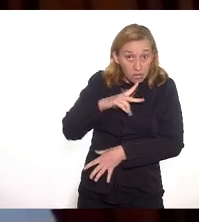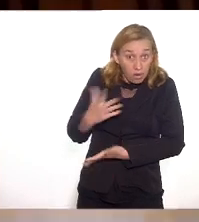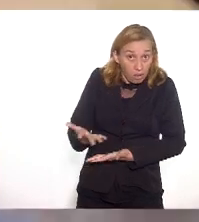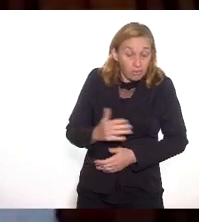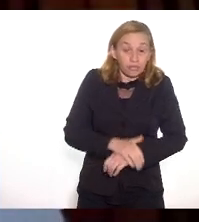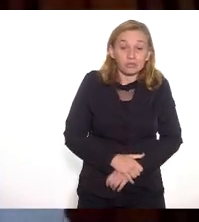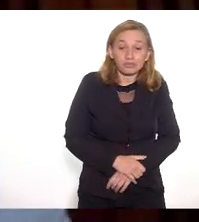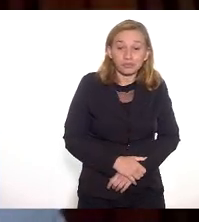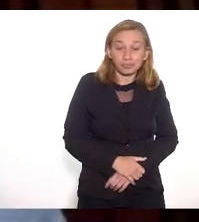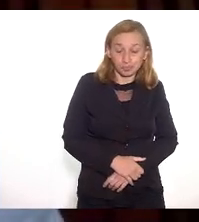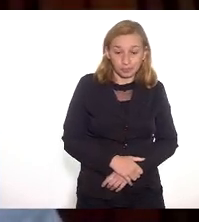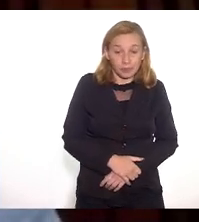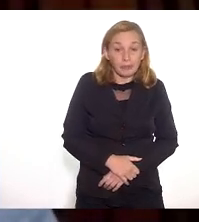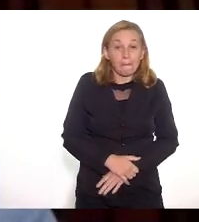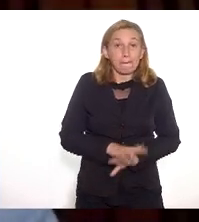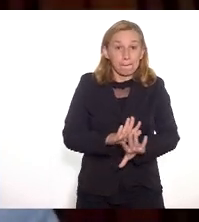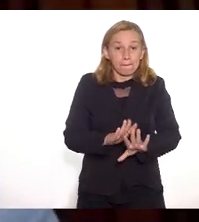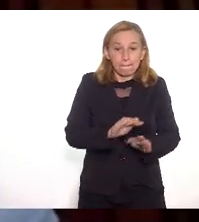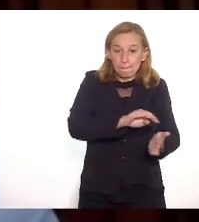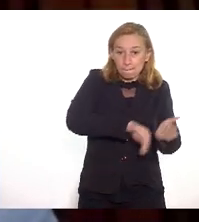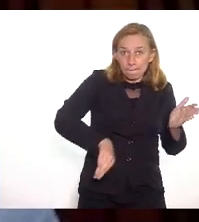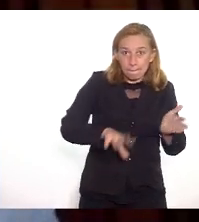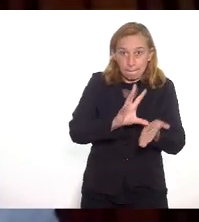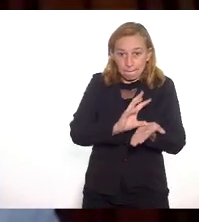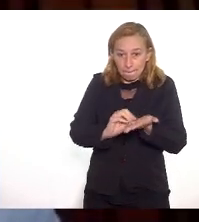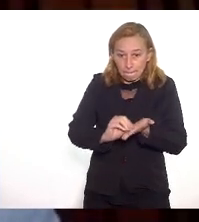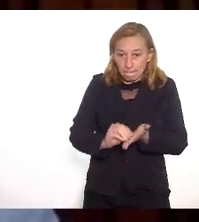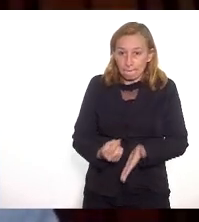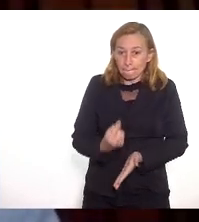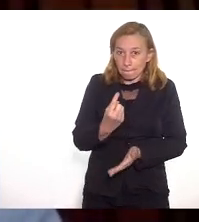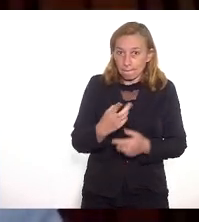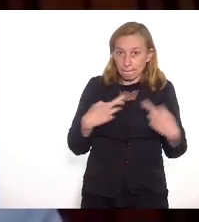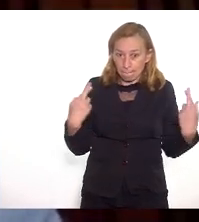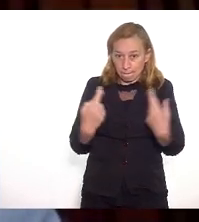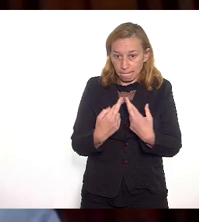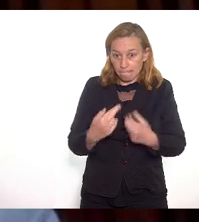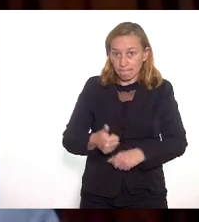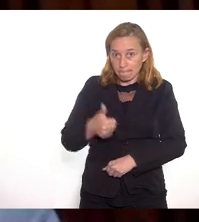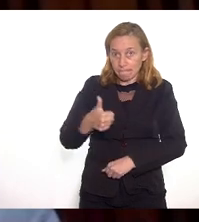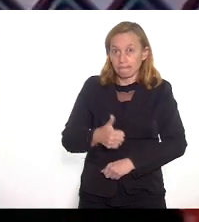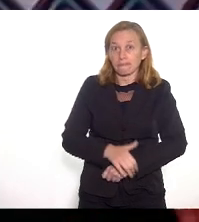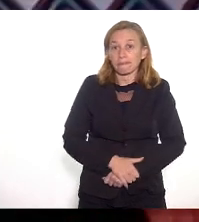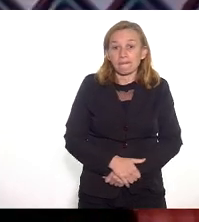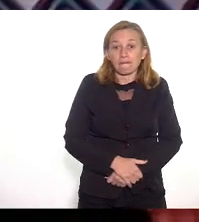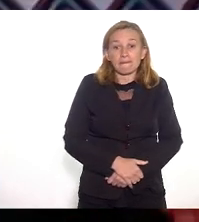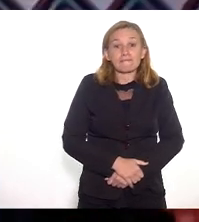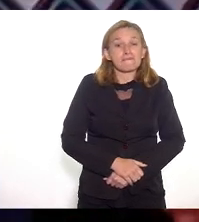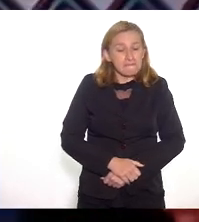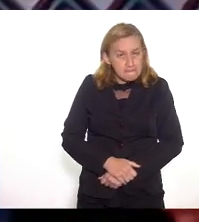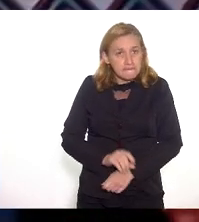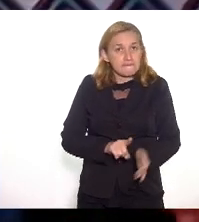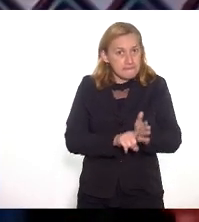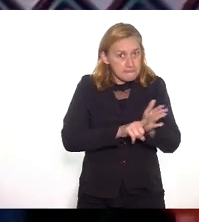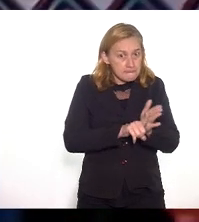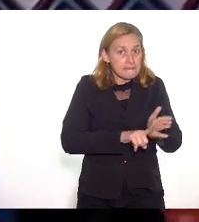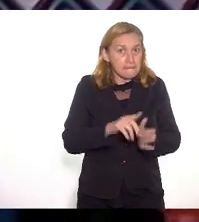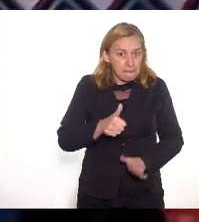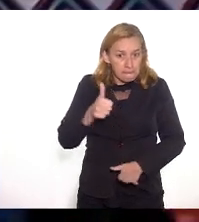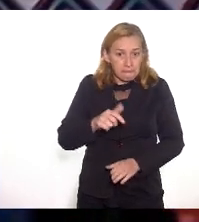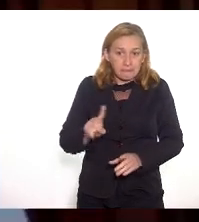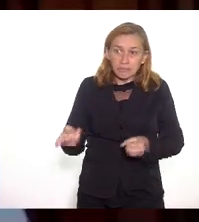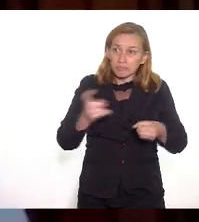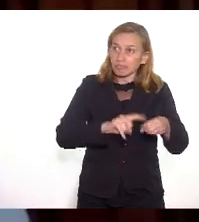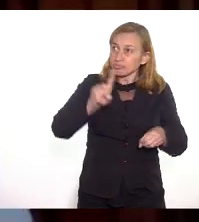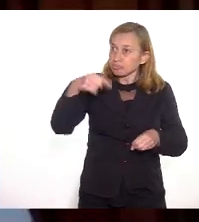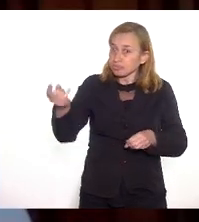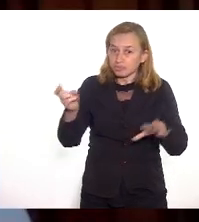Eu tenho uma... Valdec, eu vou retirar de pauta por uma sessão. Vou fazer uma análise e volta na semana